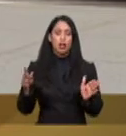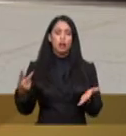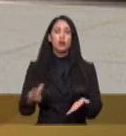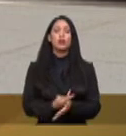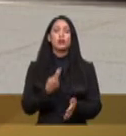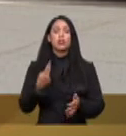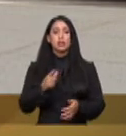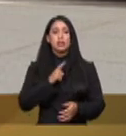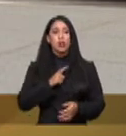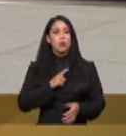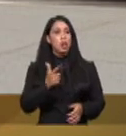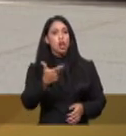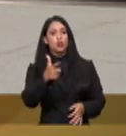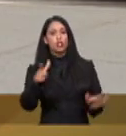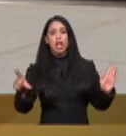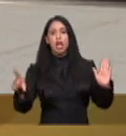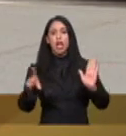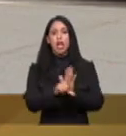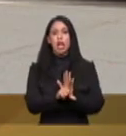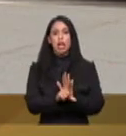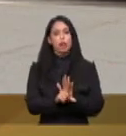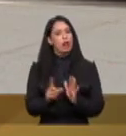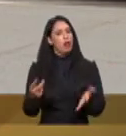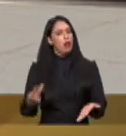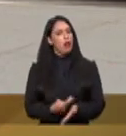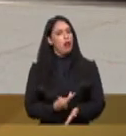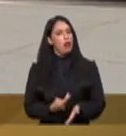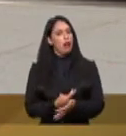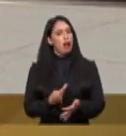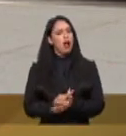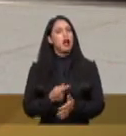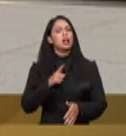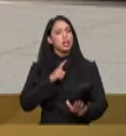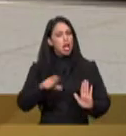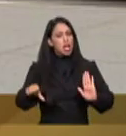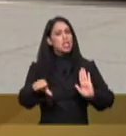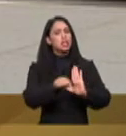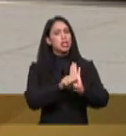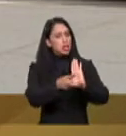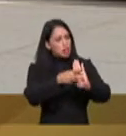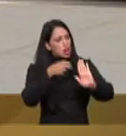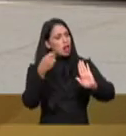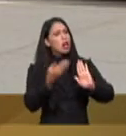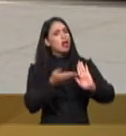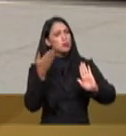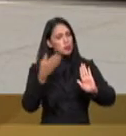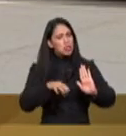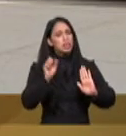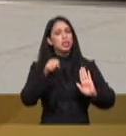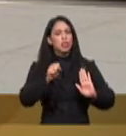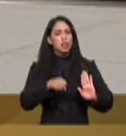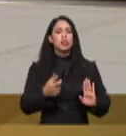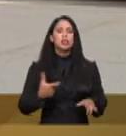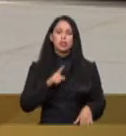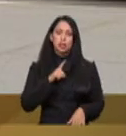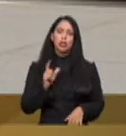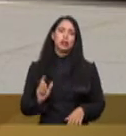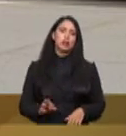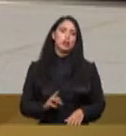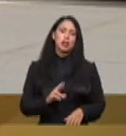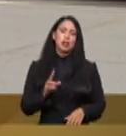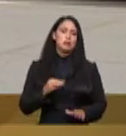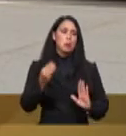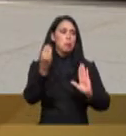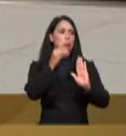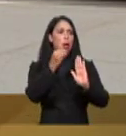por muitos como terra sem lei, o que é um equívoco, porque crimes tipificados são crimes, independentemente do suporte no qual